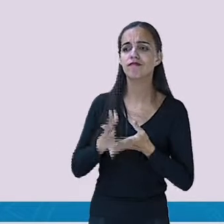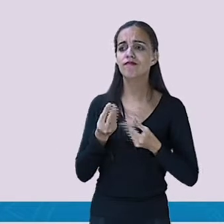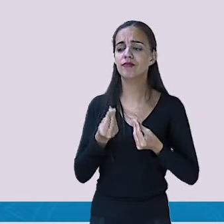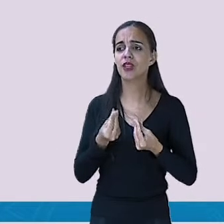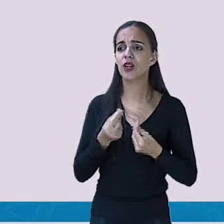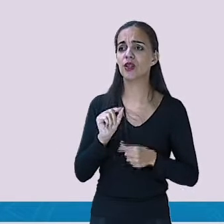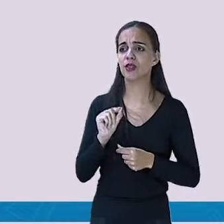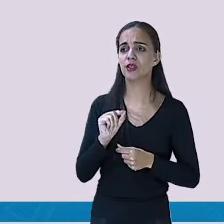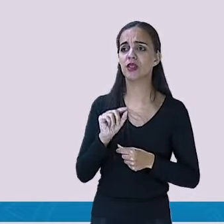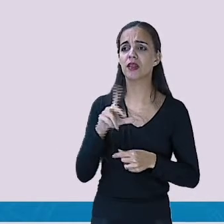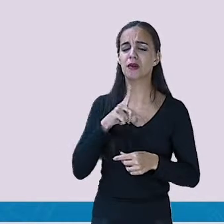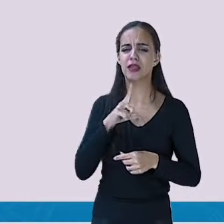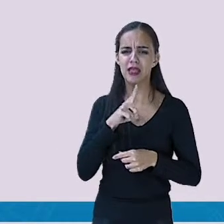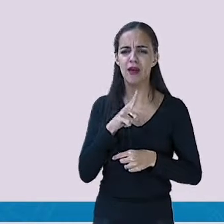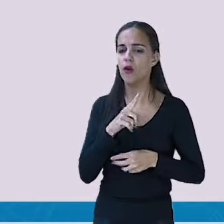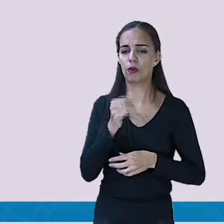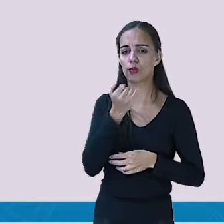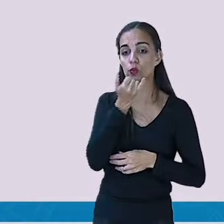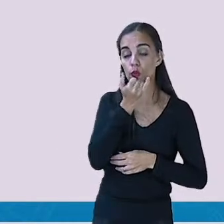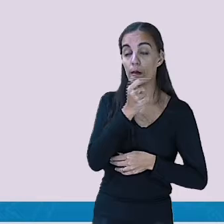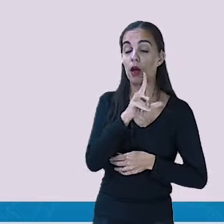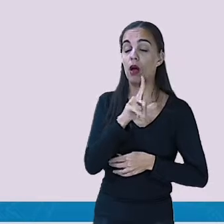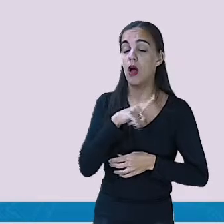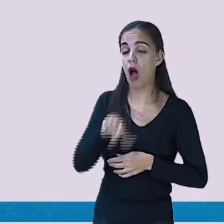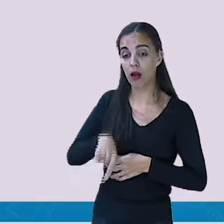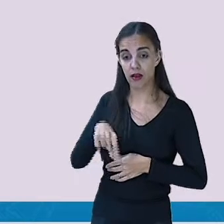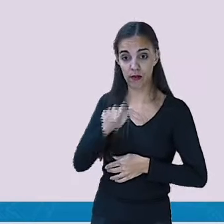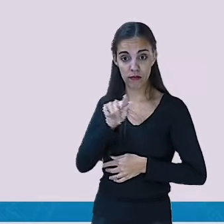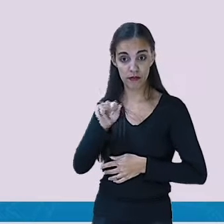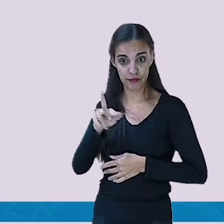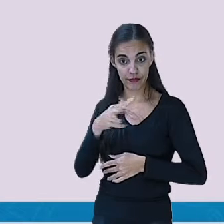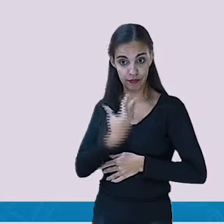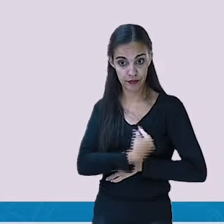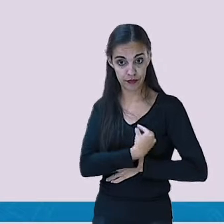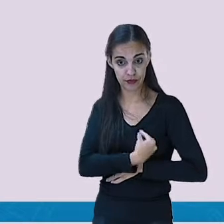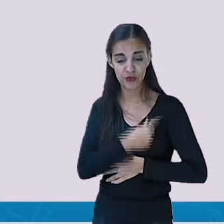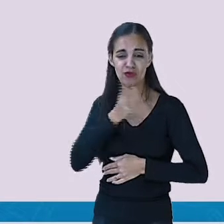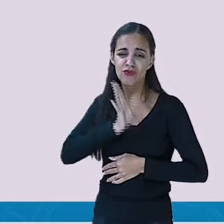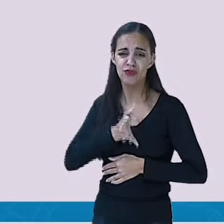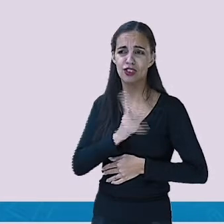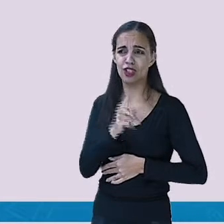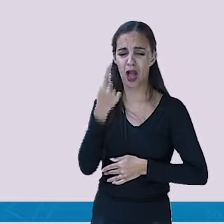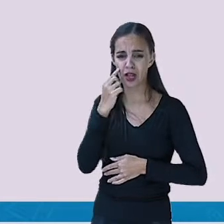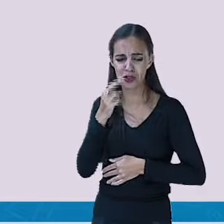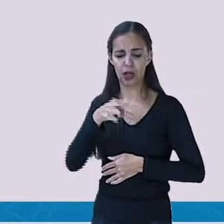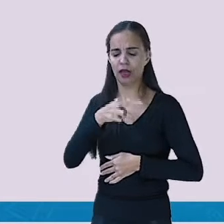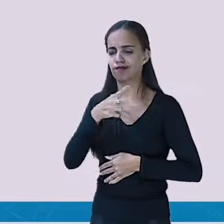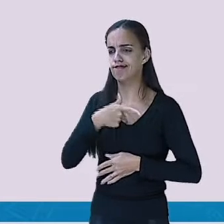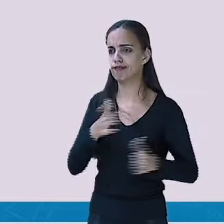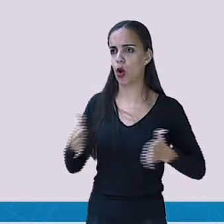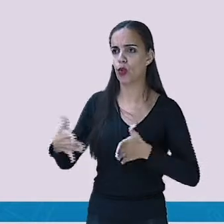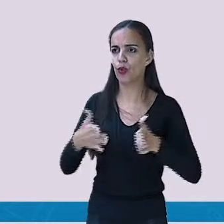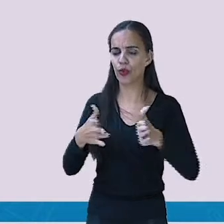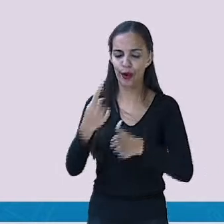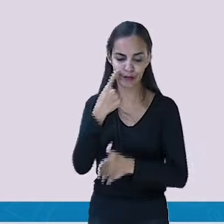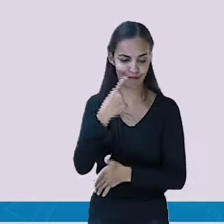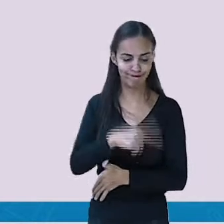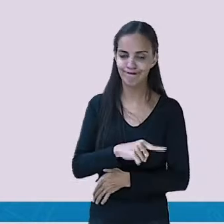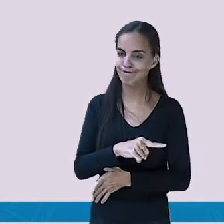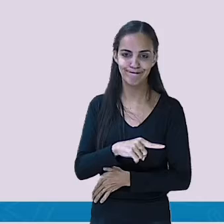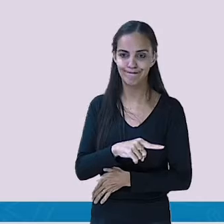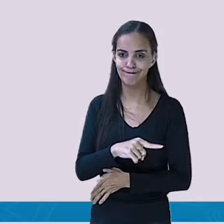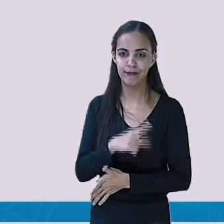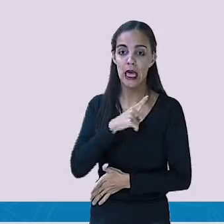de dengue, chikungunya, e esta imagem, esta situação, este